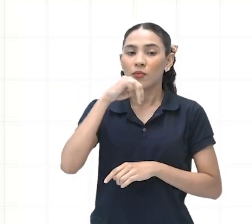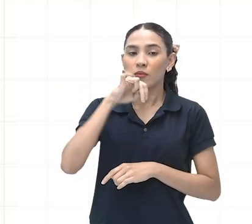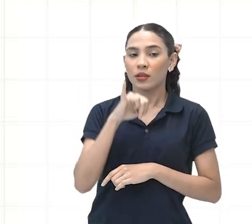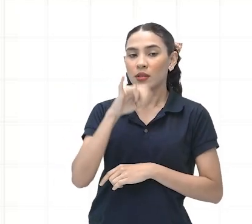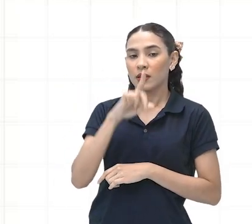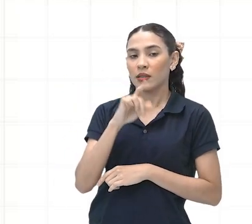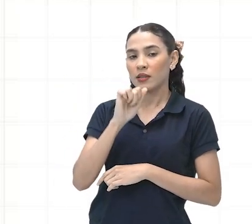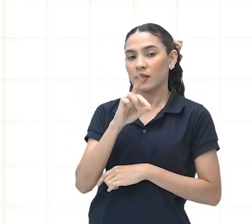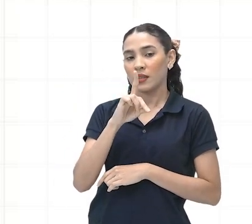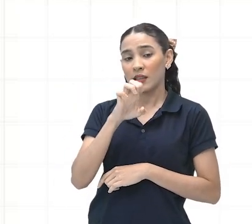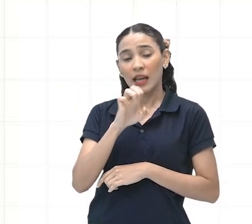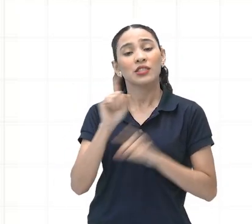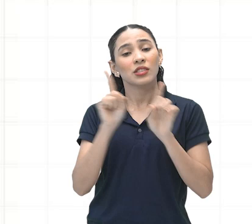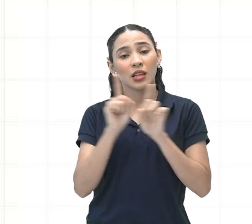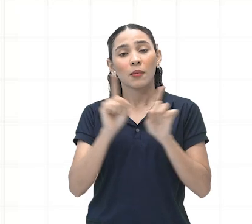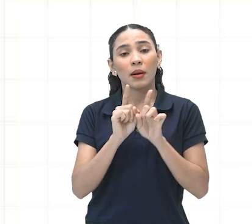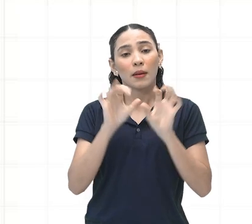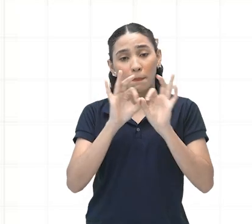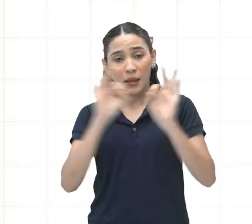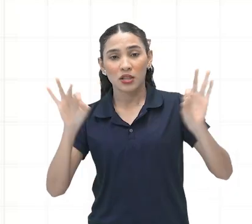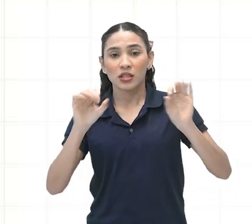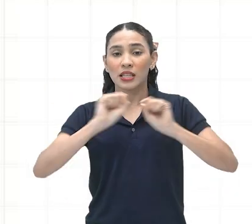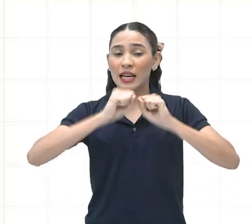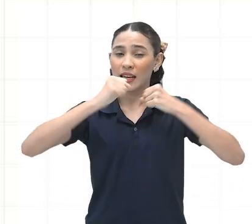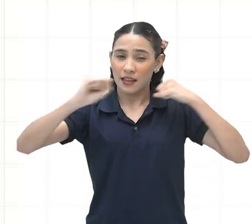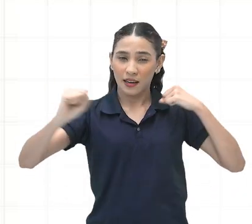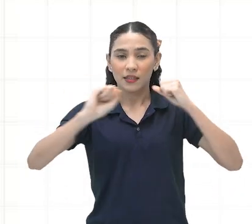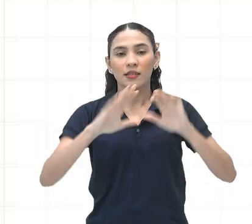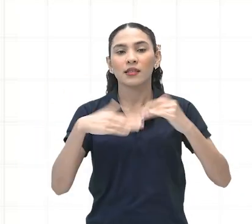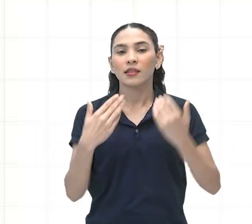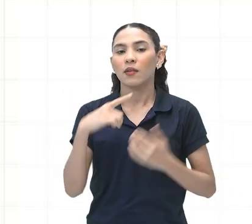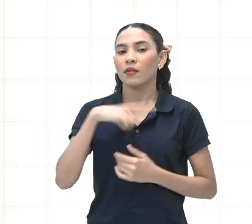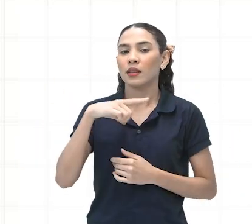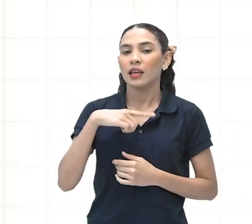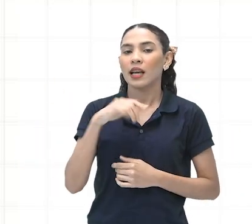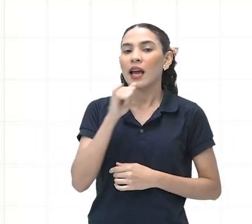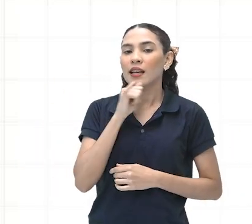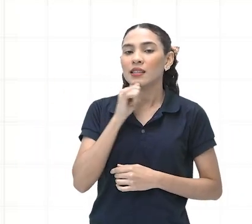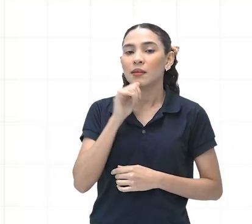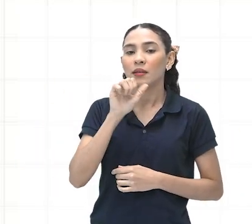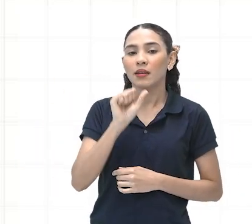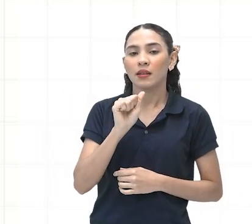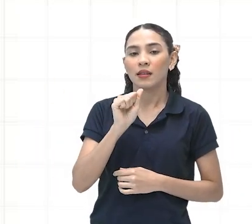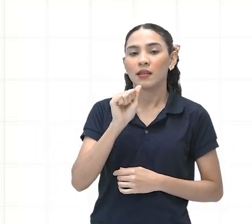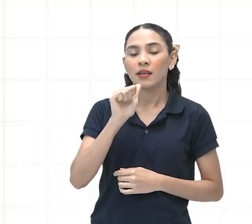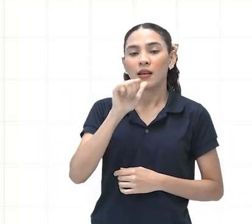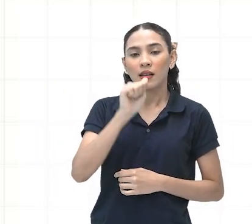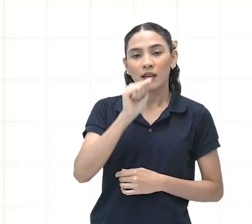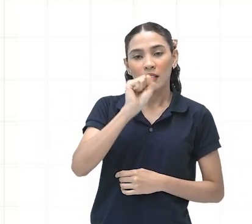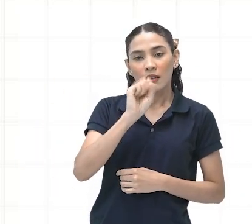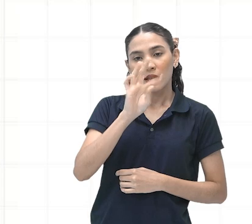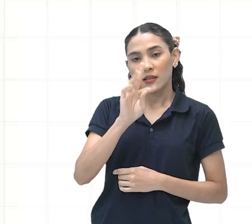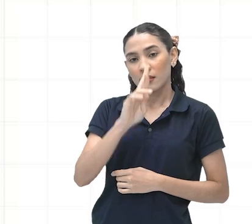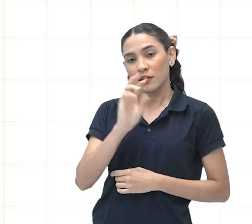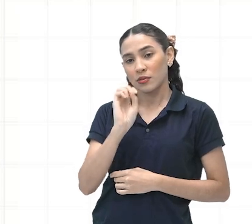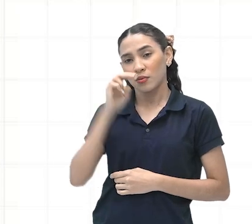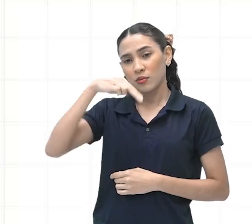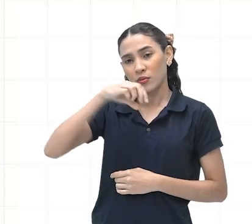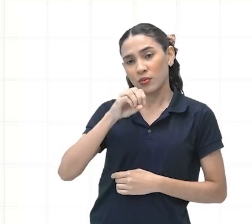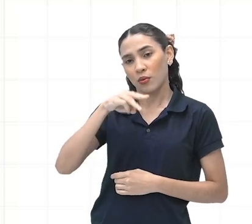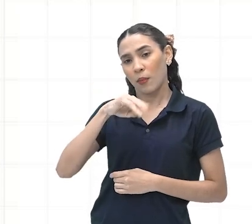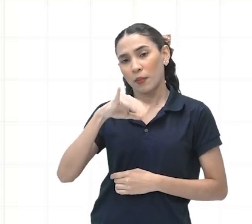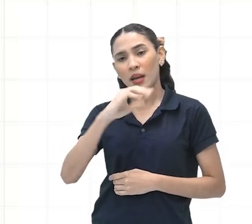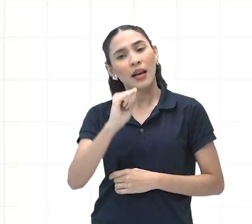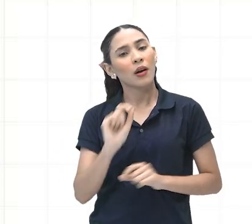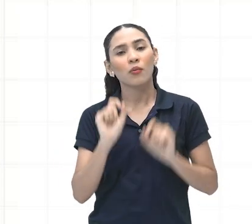para medir coisas muito grandes. Então, a gente tem a unidade astronômica, certo? E o que é a unidade